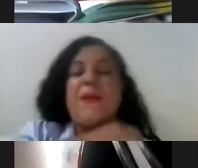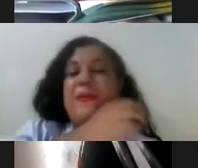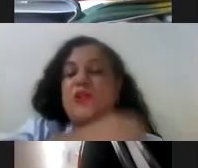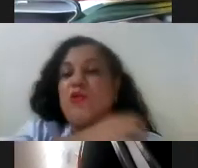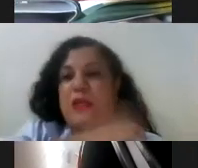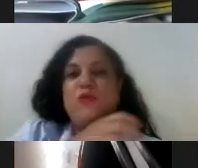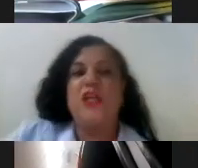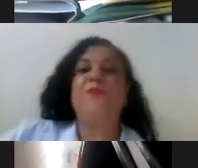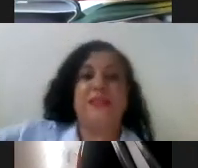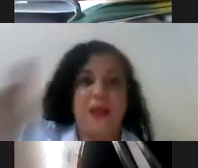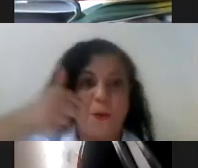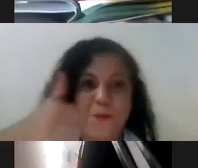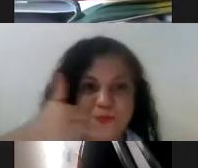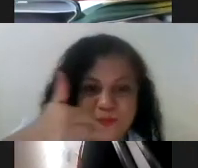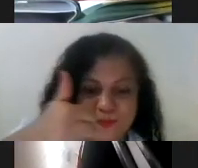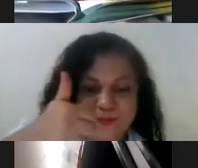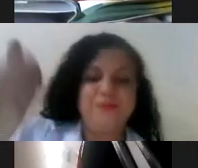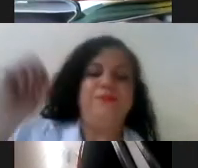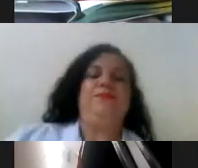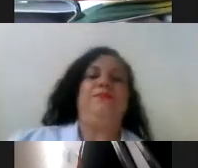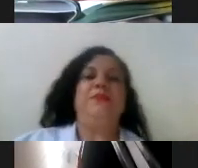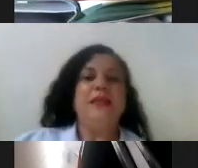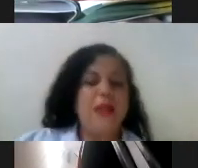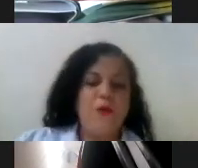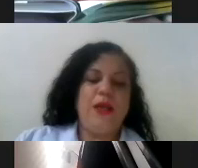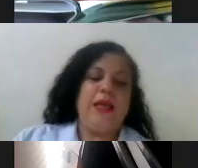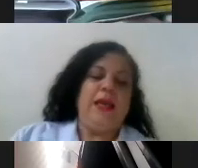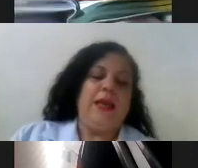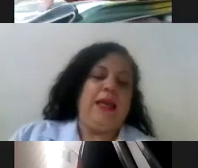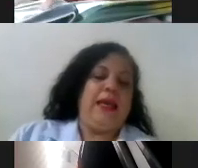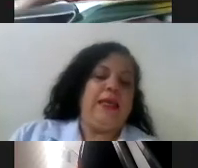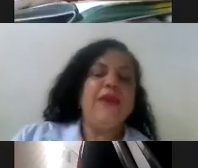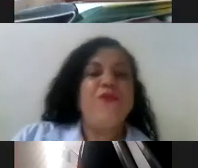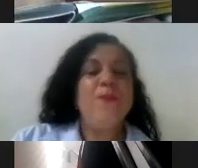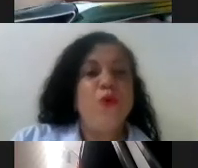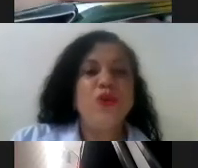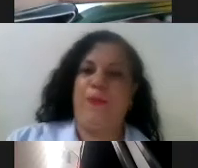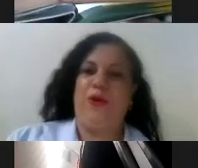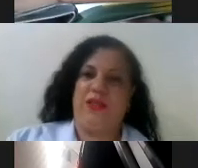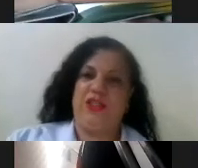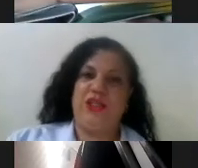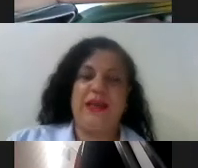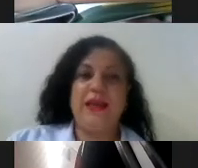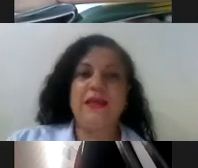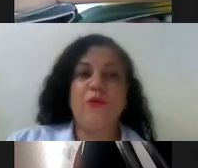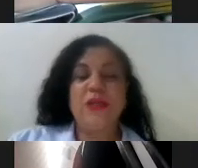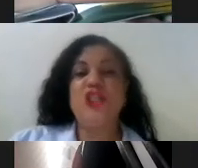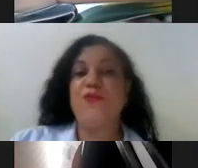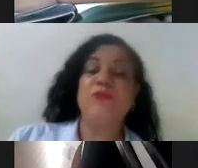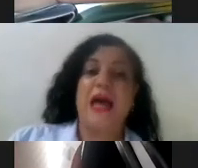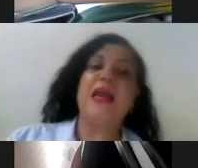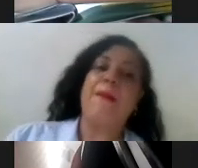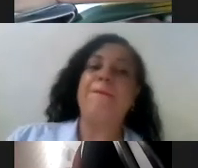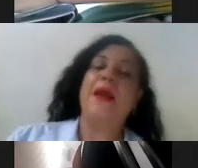movimentos, para a pessoa não ter úlcera de pressão? Então, o que foi muito importante? E quando a